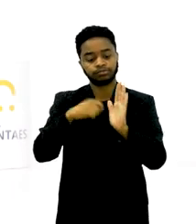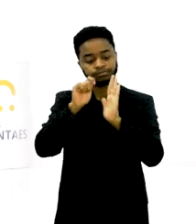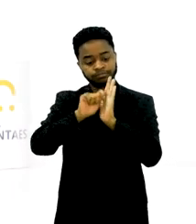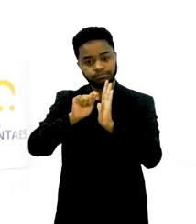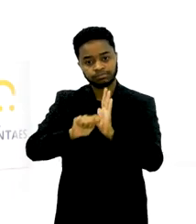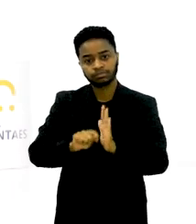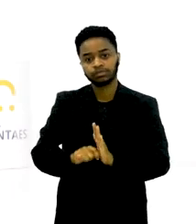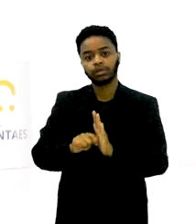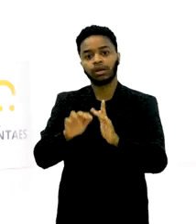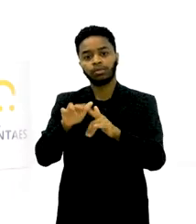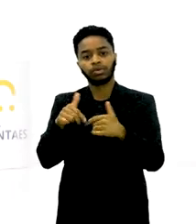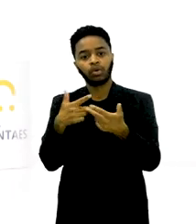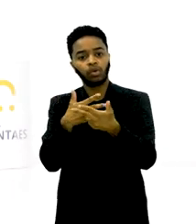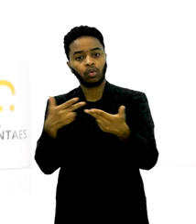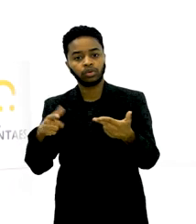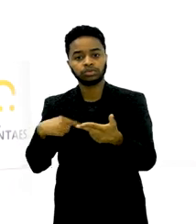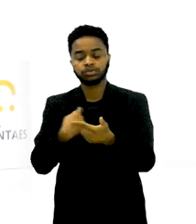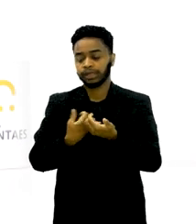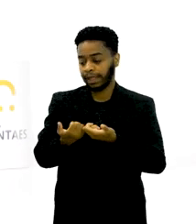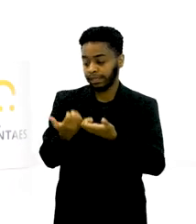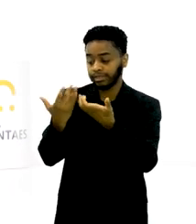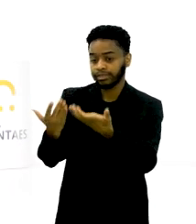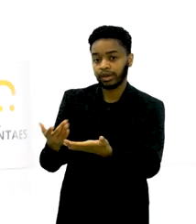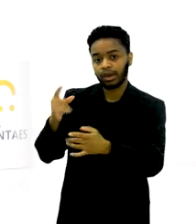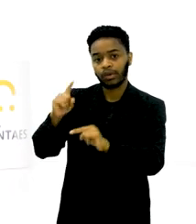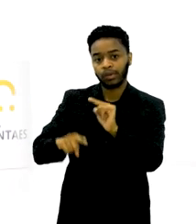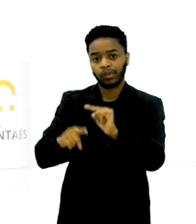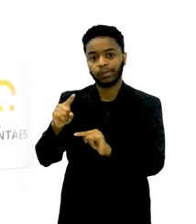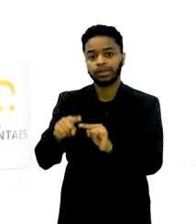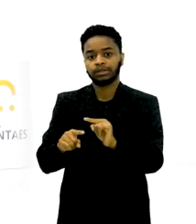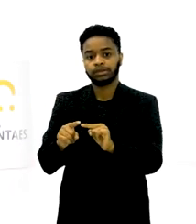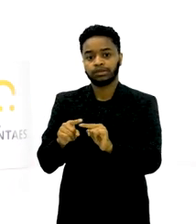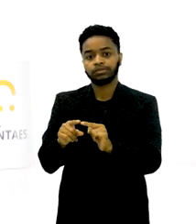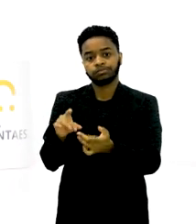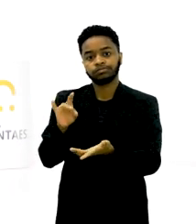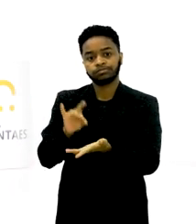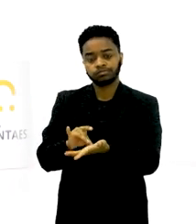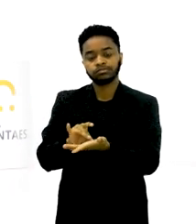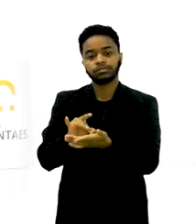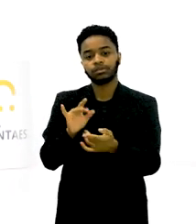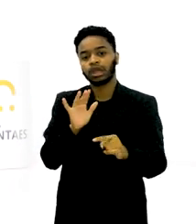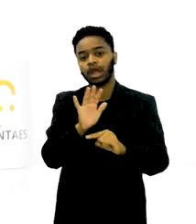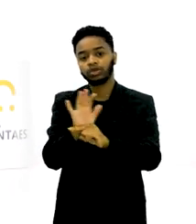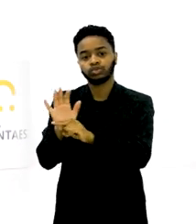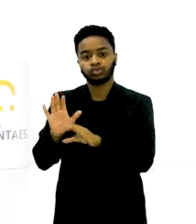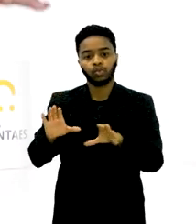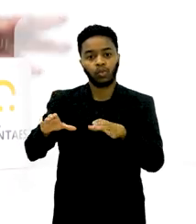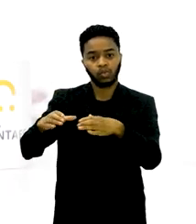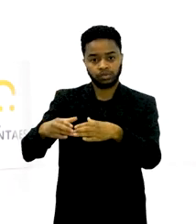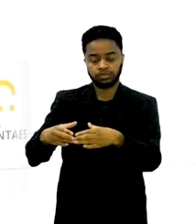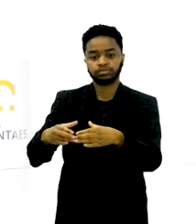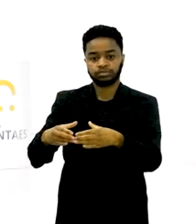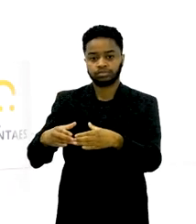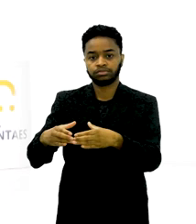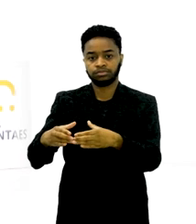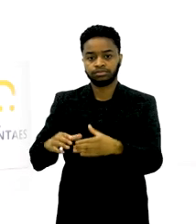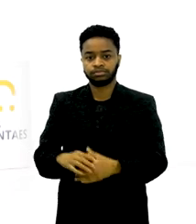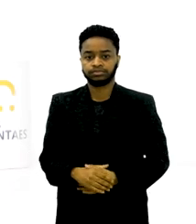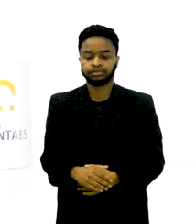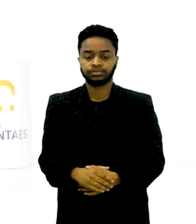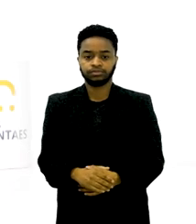eh por aquilo que a gente vai entregar um produto eh que vai servir a um coletivo